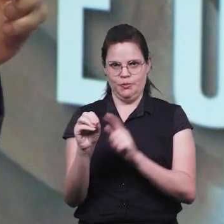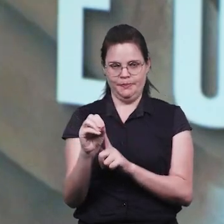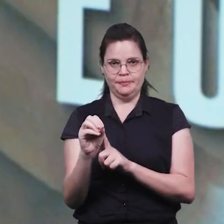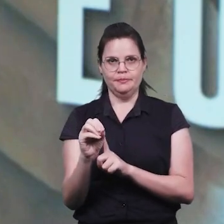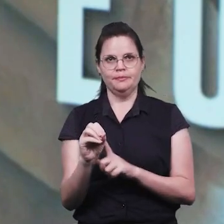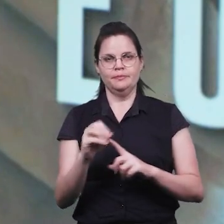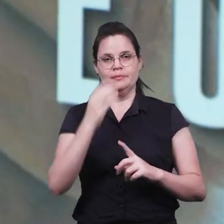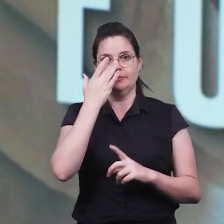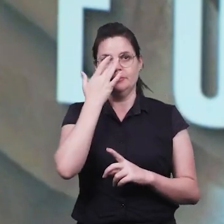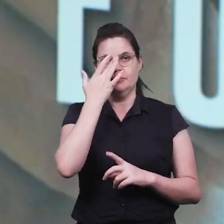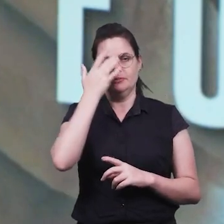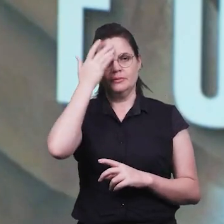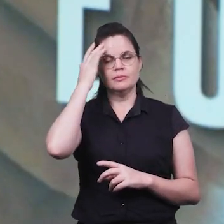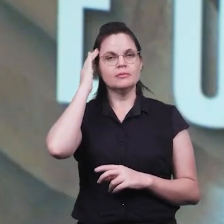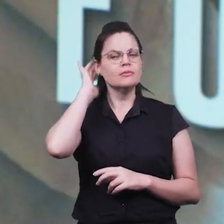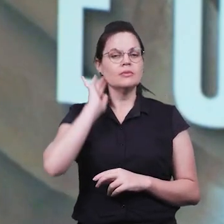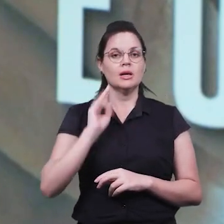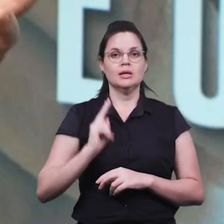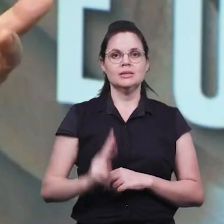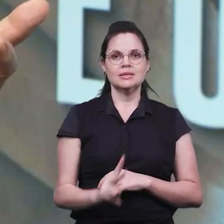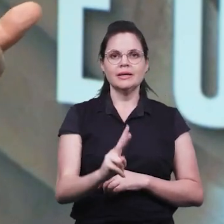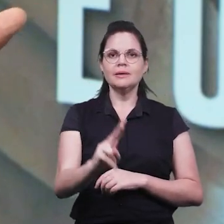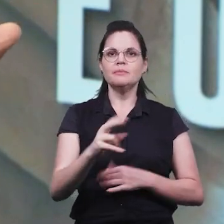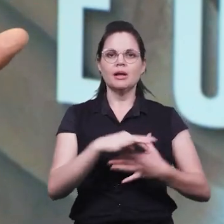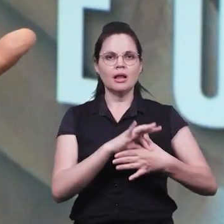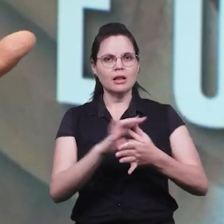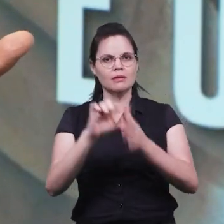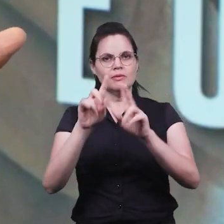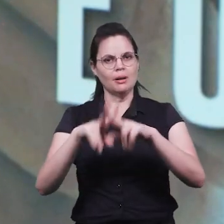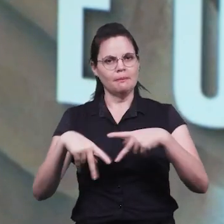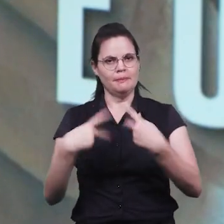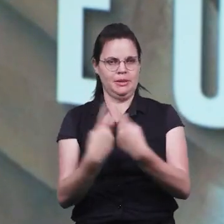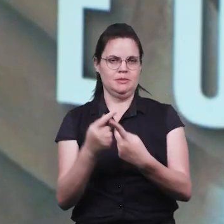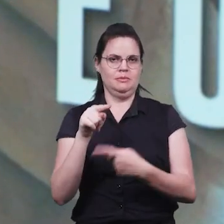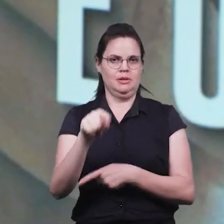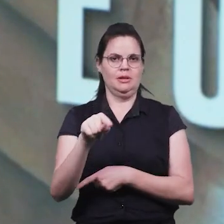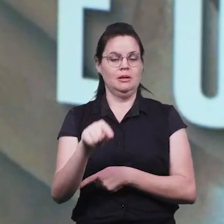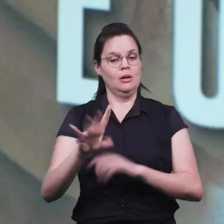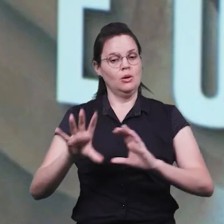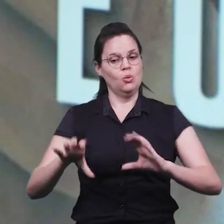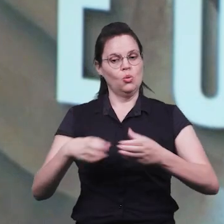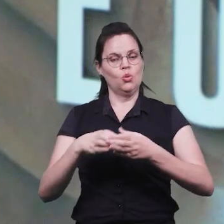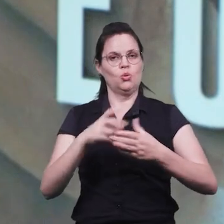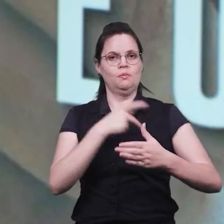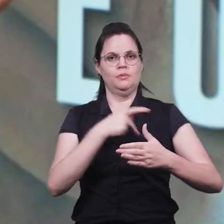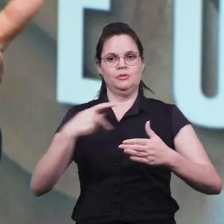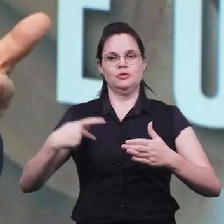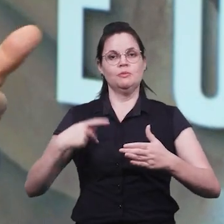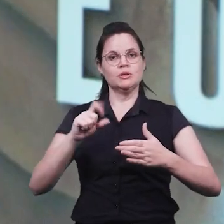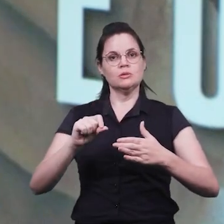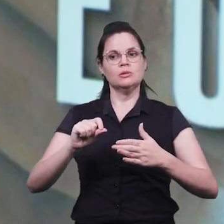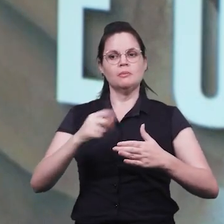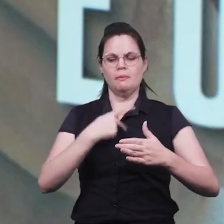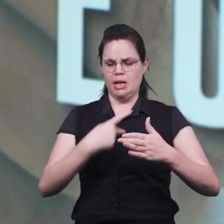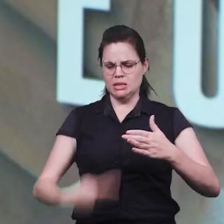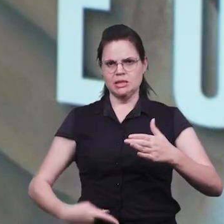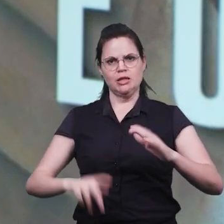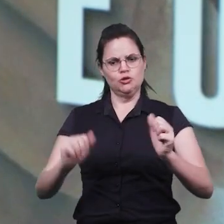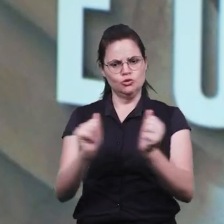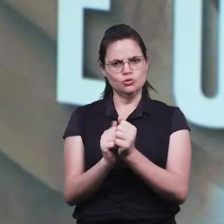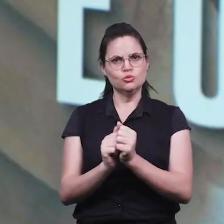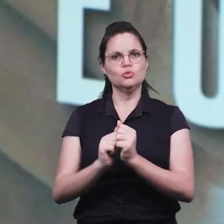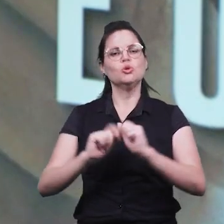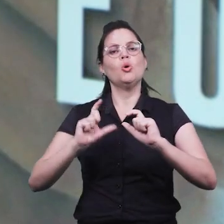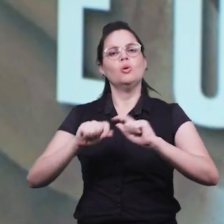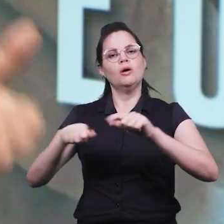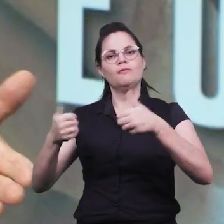né? Perfeitamente. Sempre que é levado ao conselho presbiteral, esse grupo coloca diante do Senhor e submete